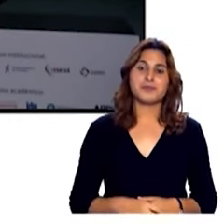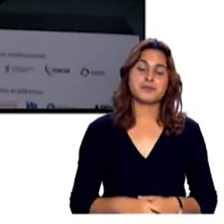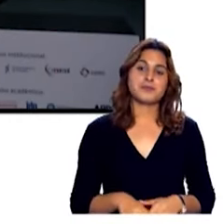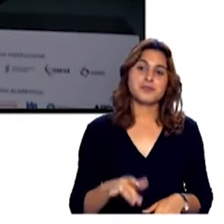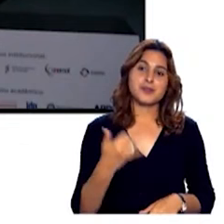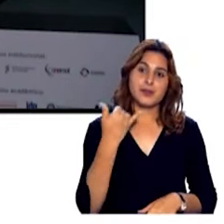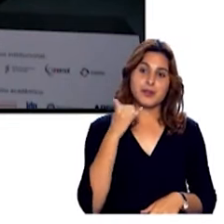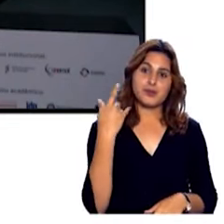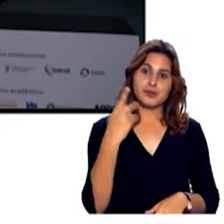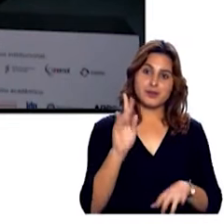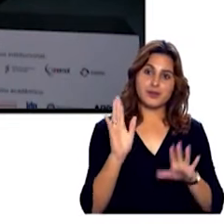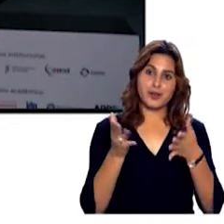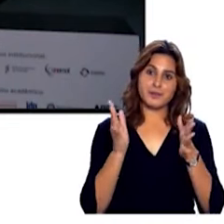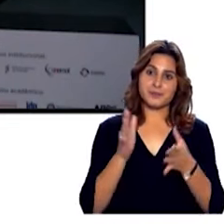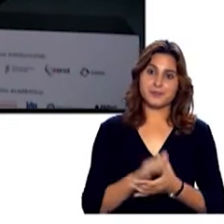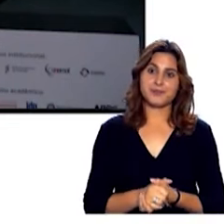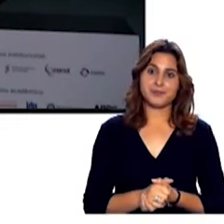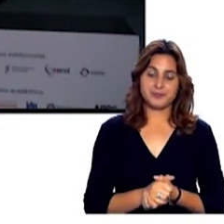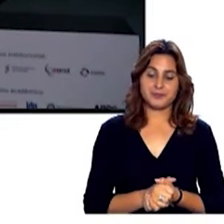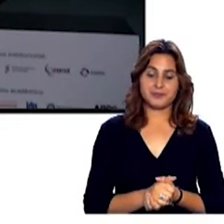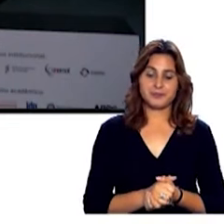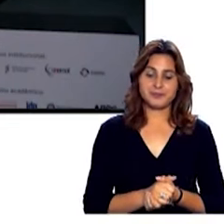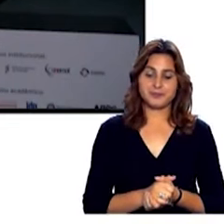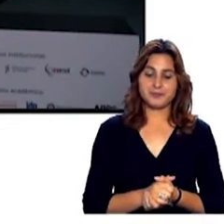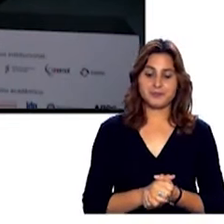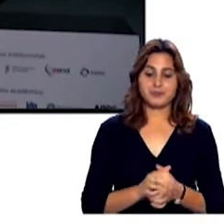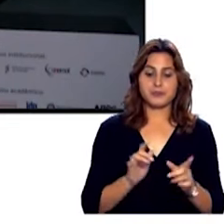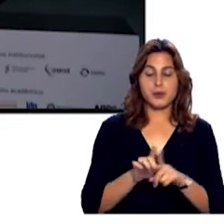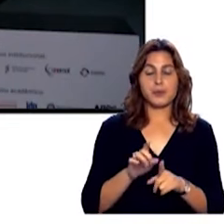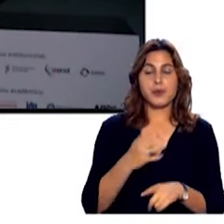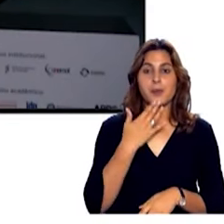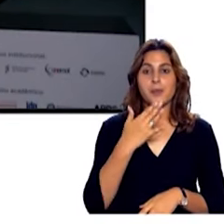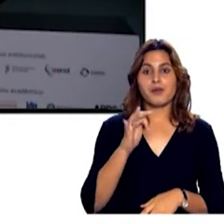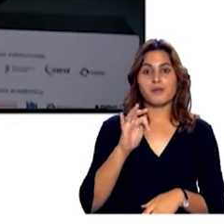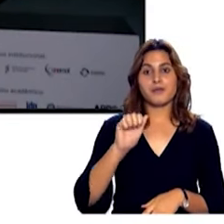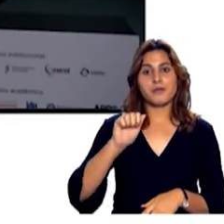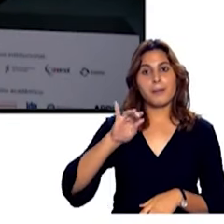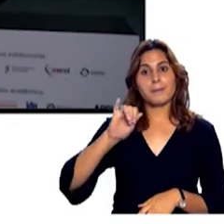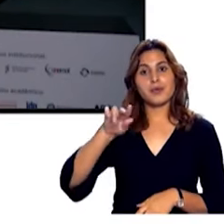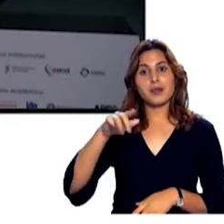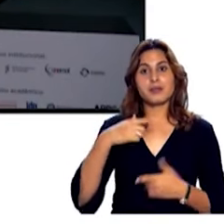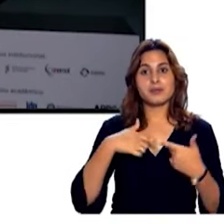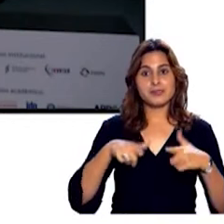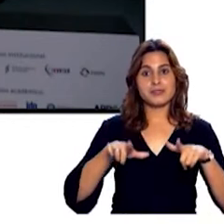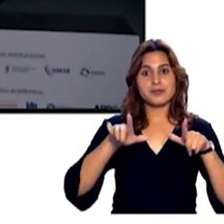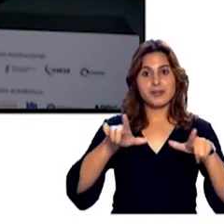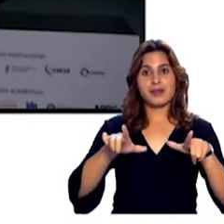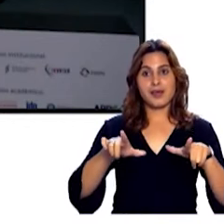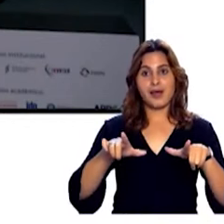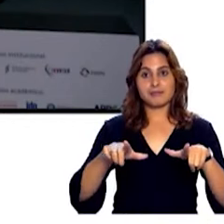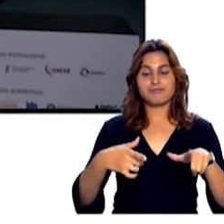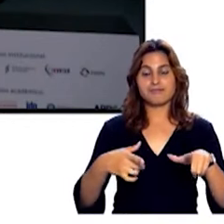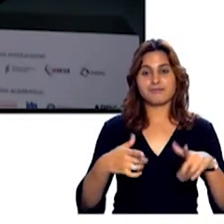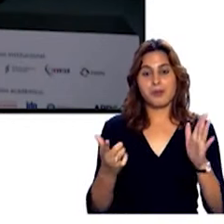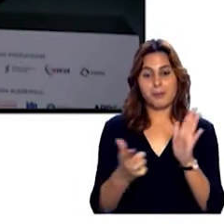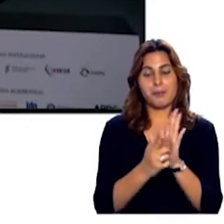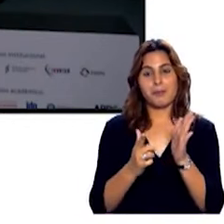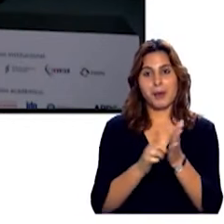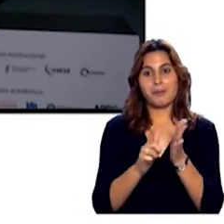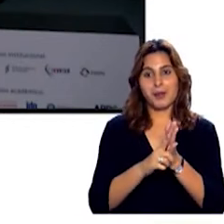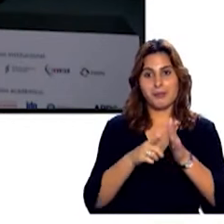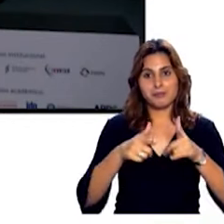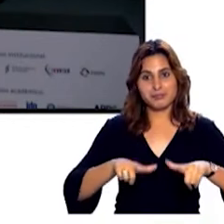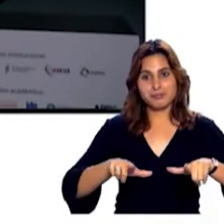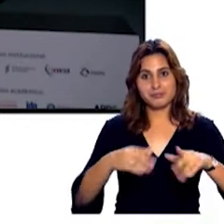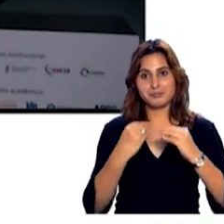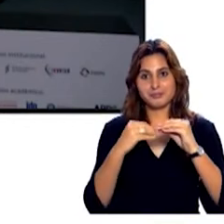aí e e vou pedir ao Fabiano que possa chegar a suas mãos o certificado físico nossa gratidão reiterada do mesmo modo